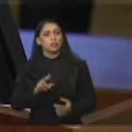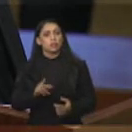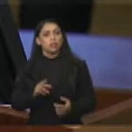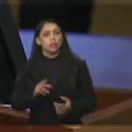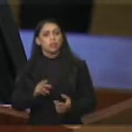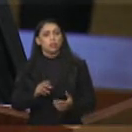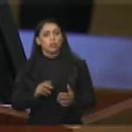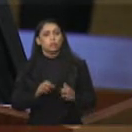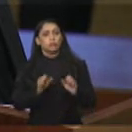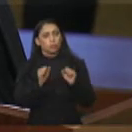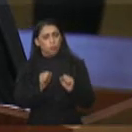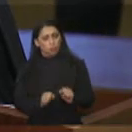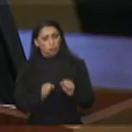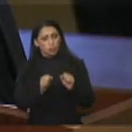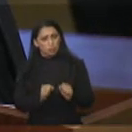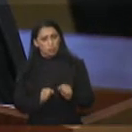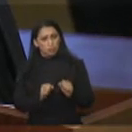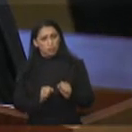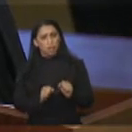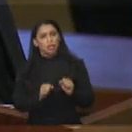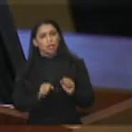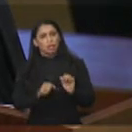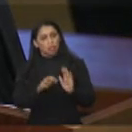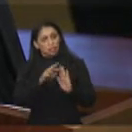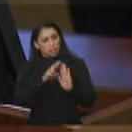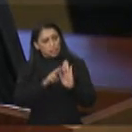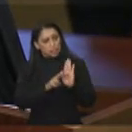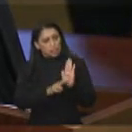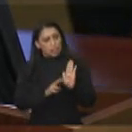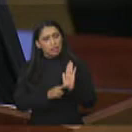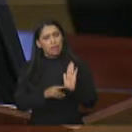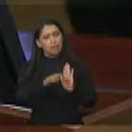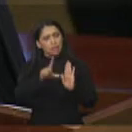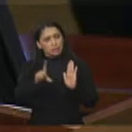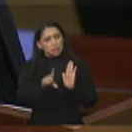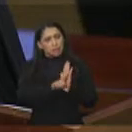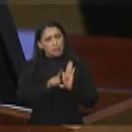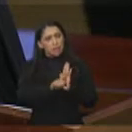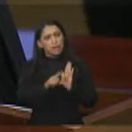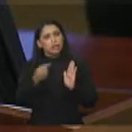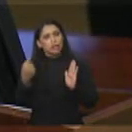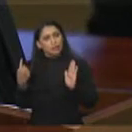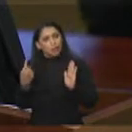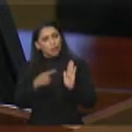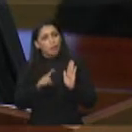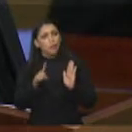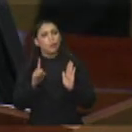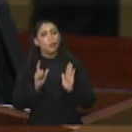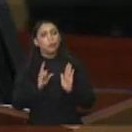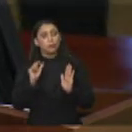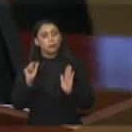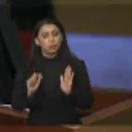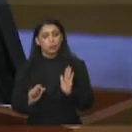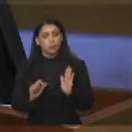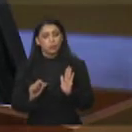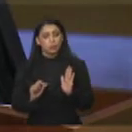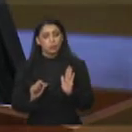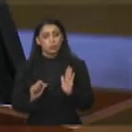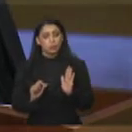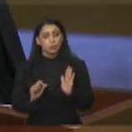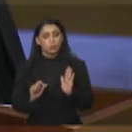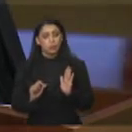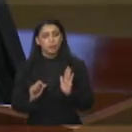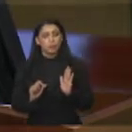poder regulamentar aos comandos da lei, nelas identificando uma situação de ofensa meramente reflexa